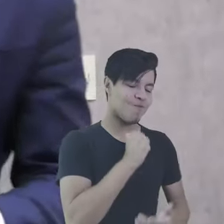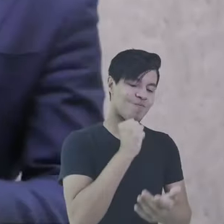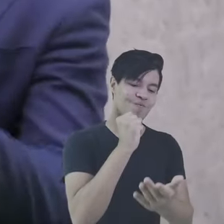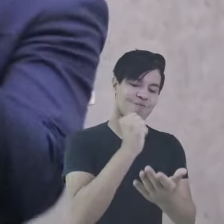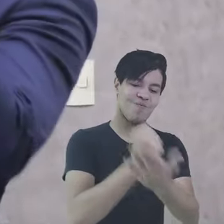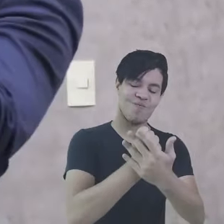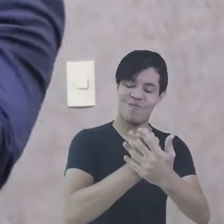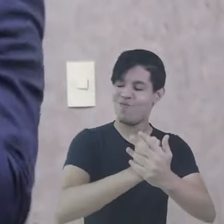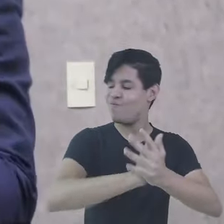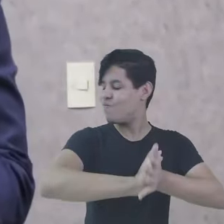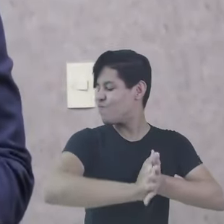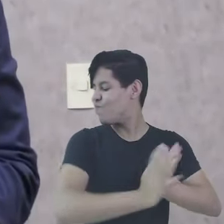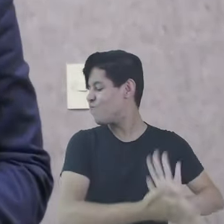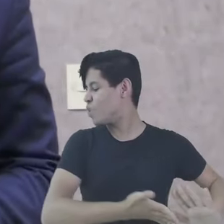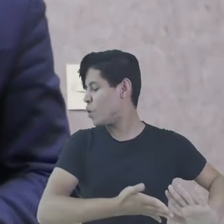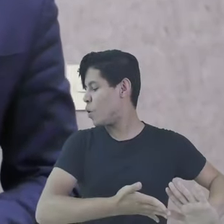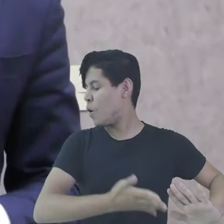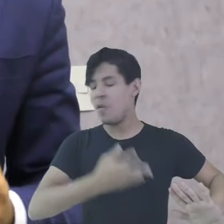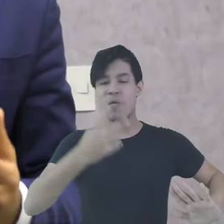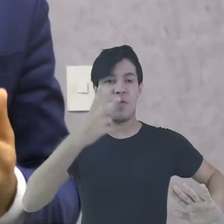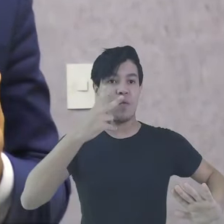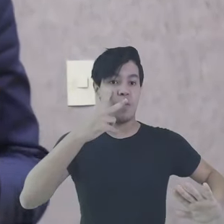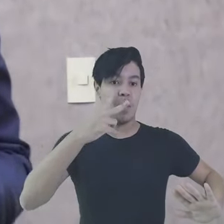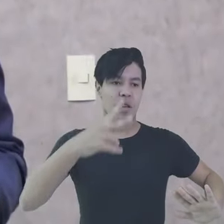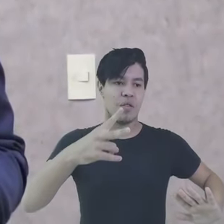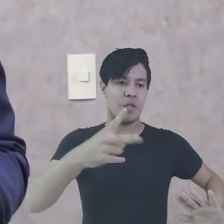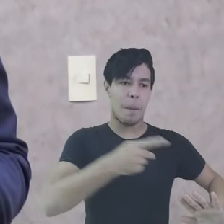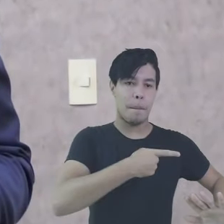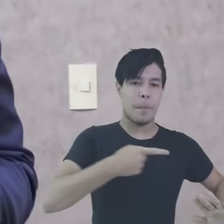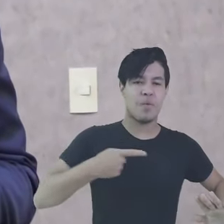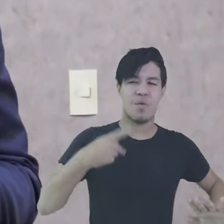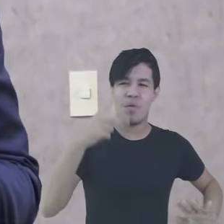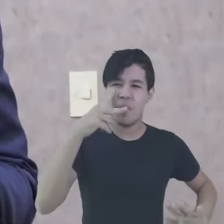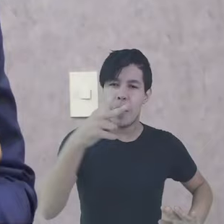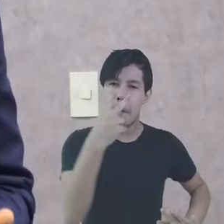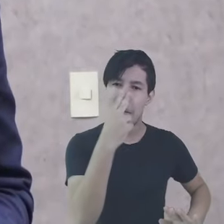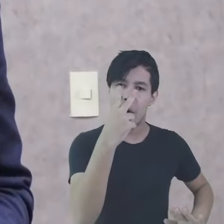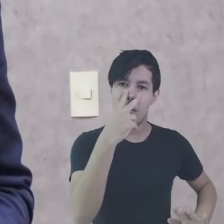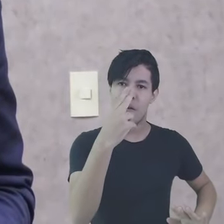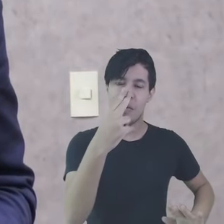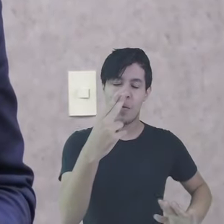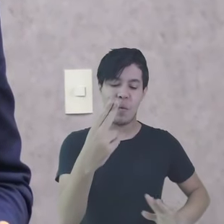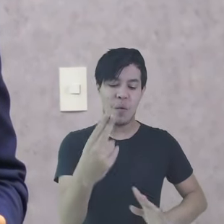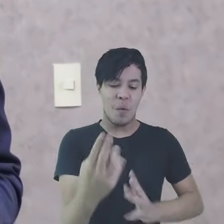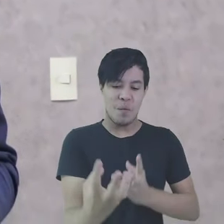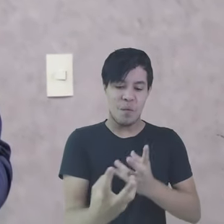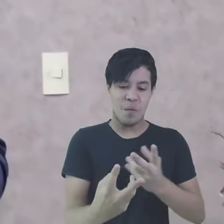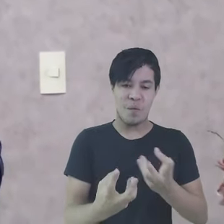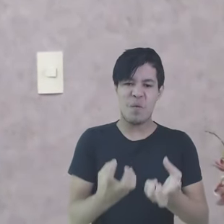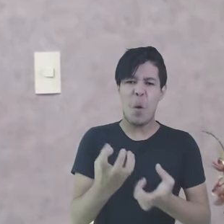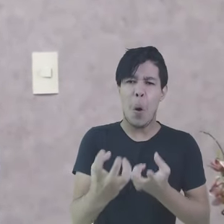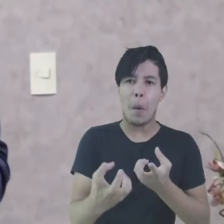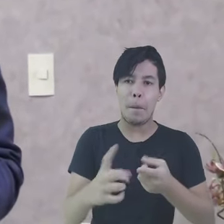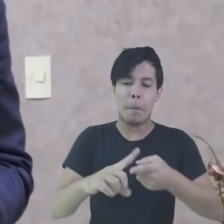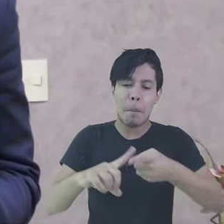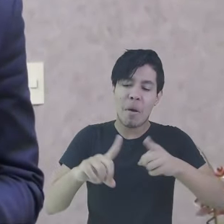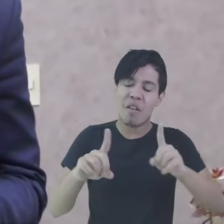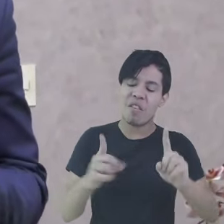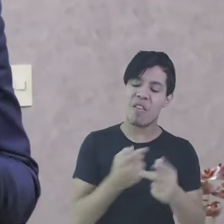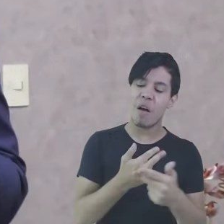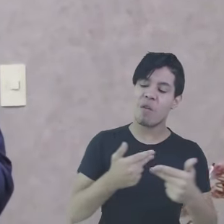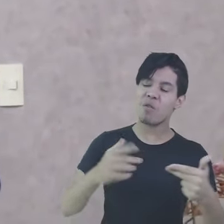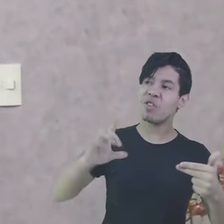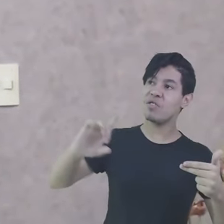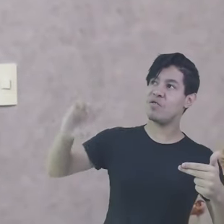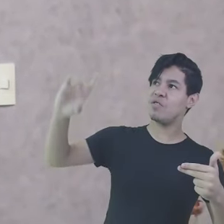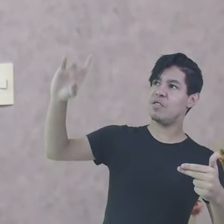Veja, o profeta vê como um fogo, mas na verdade é o quê? Uma glória. A glória de Deus os consumirá